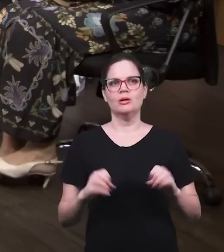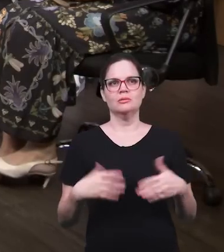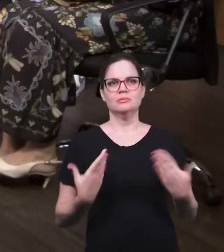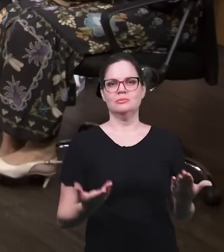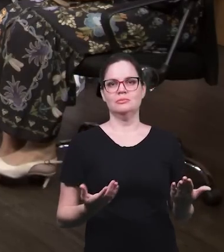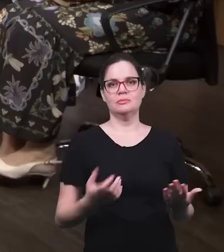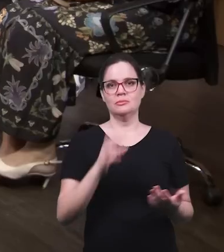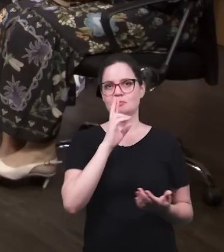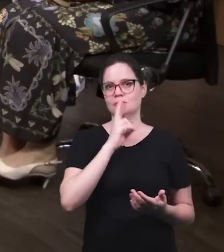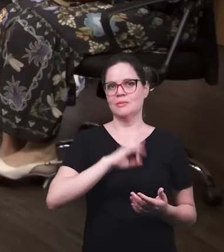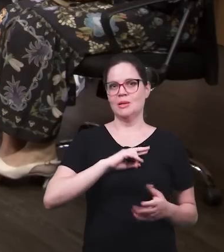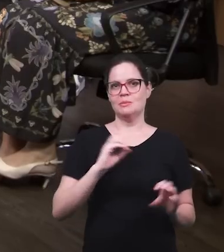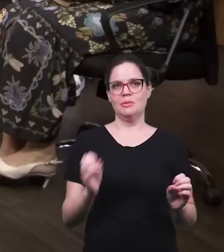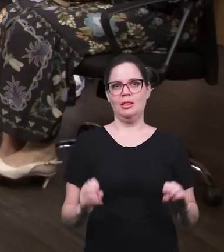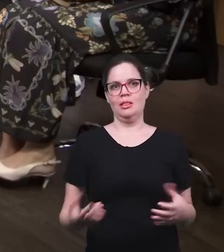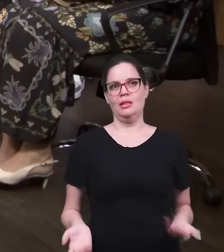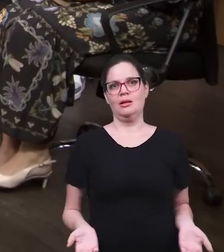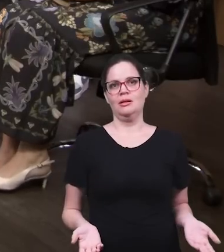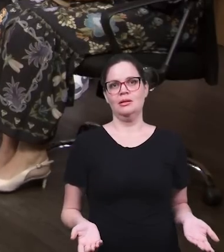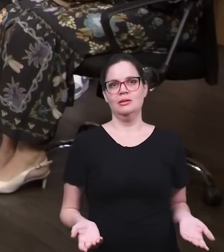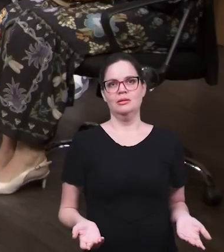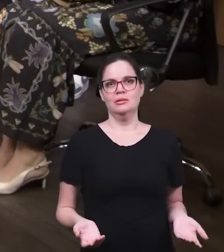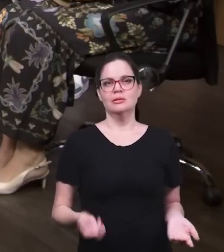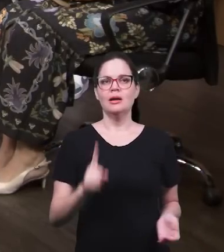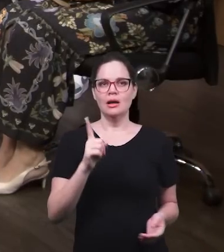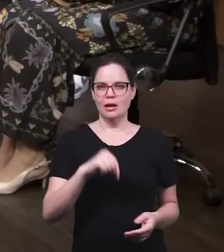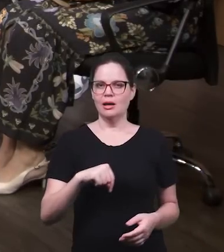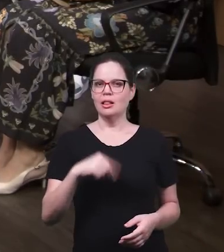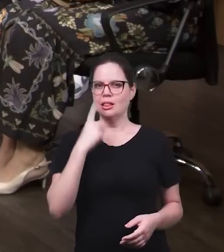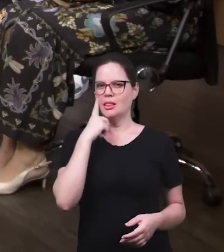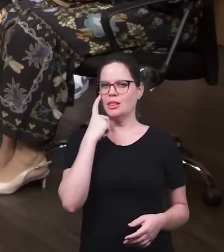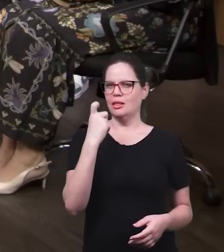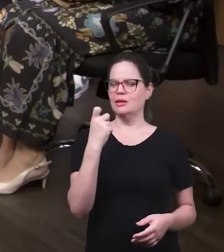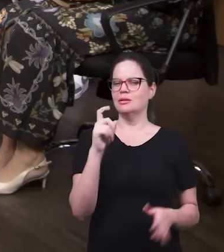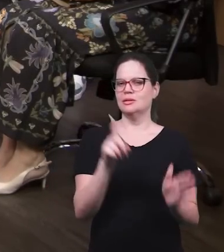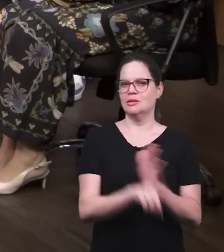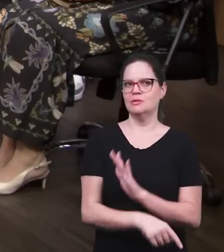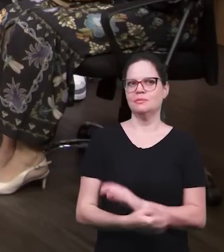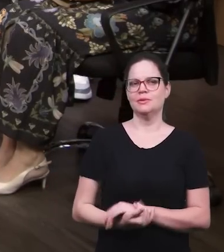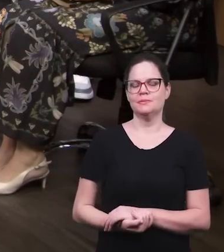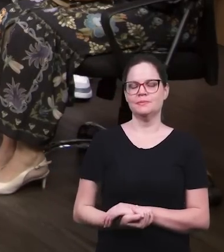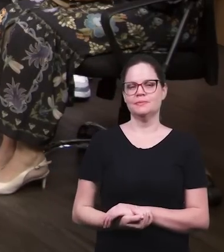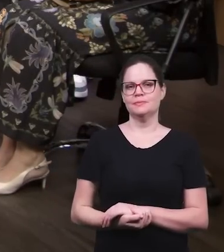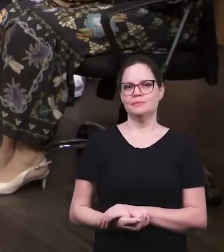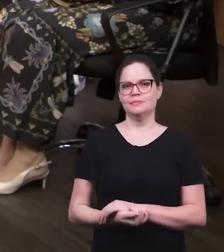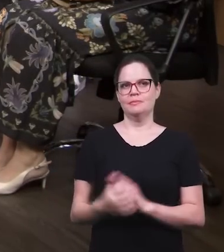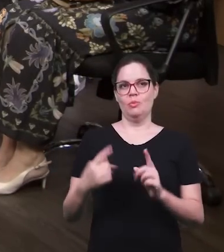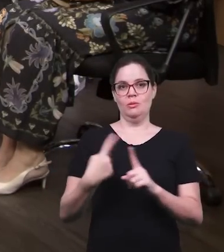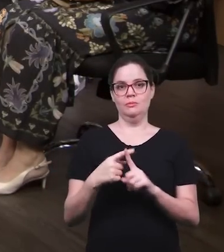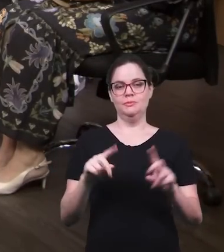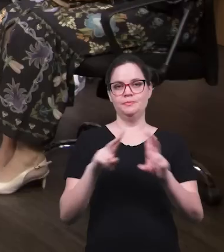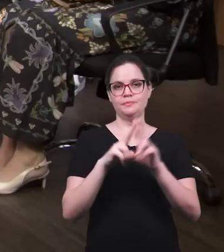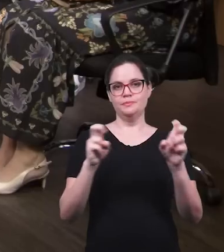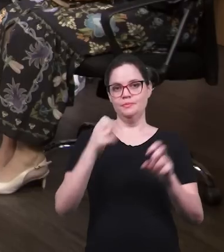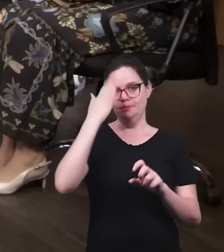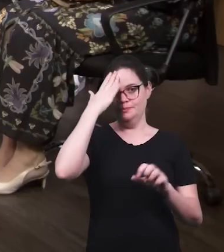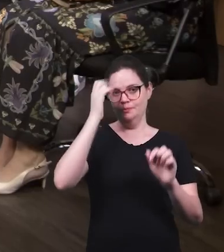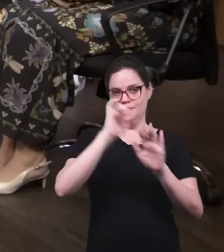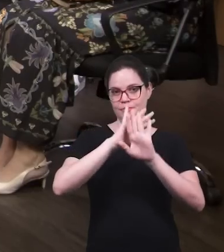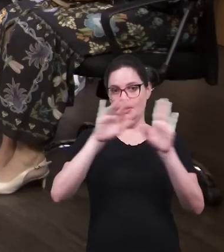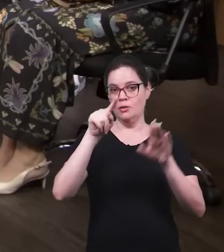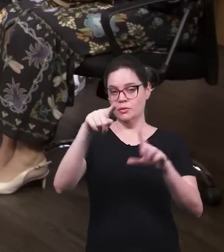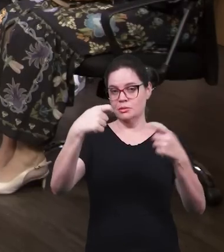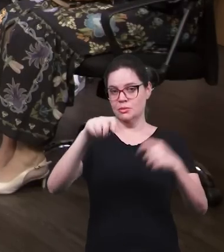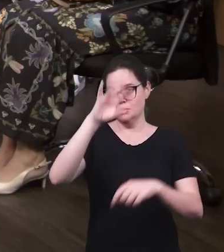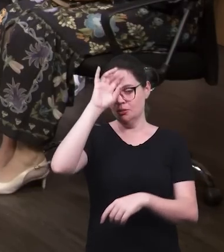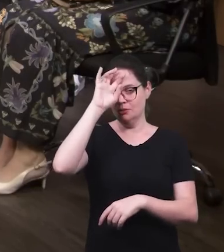não é isso? E o Senhor não responde. É um assunto muito interessante. Como o tema do programa é discernir,